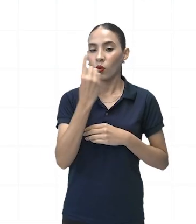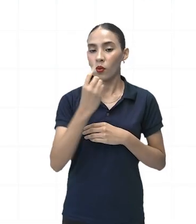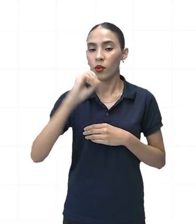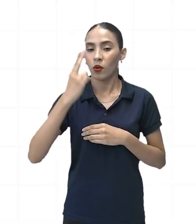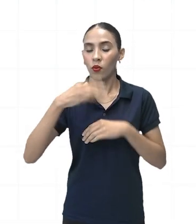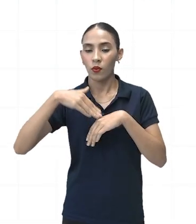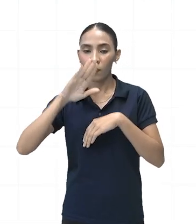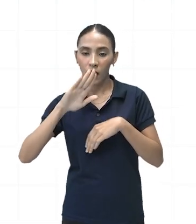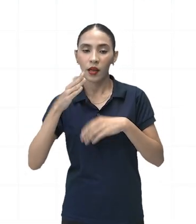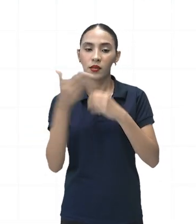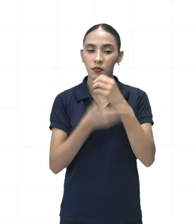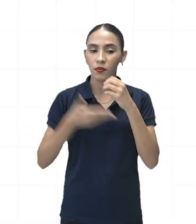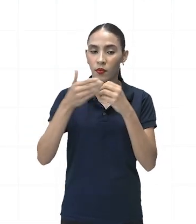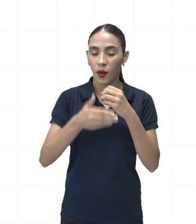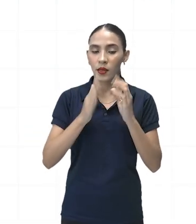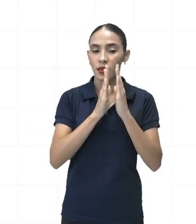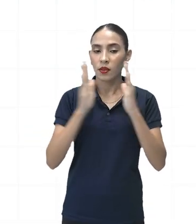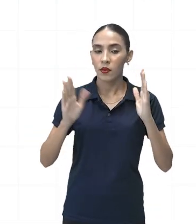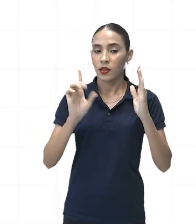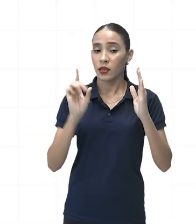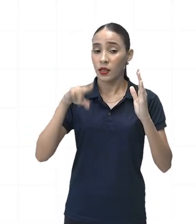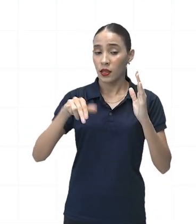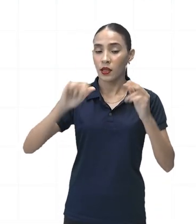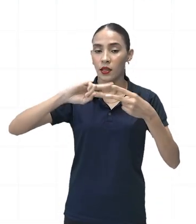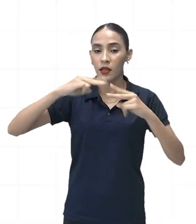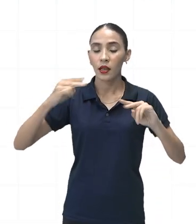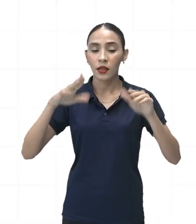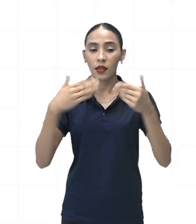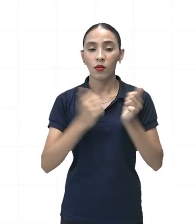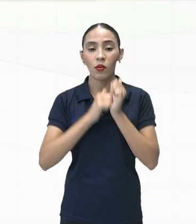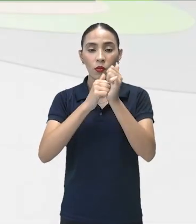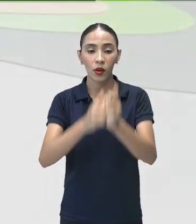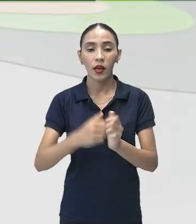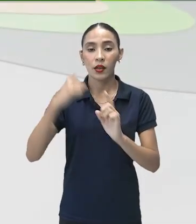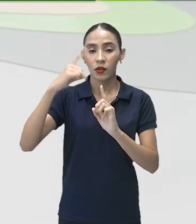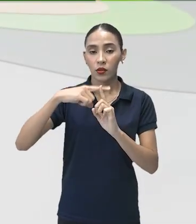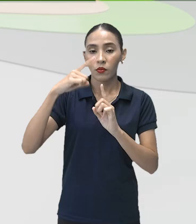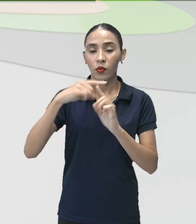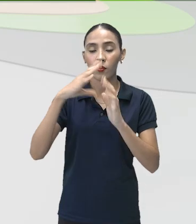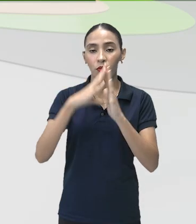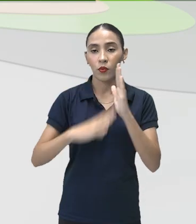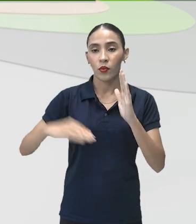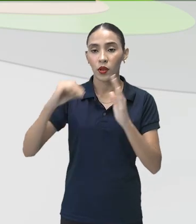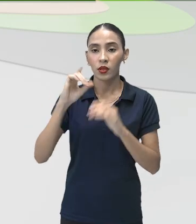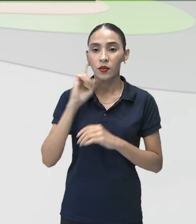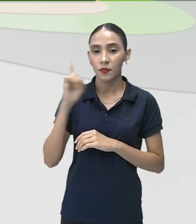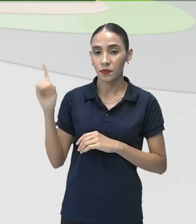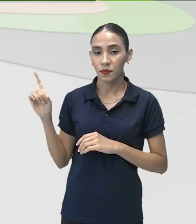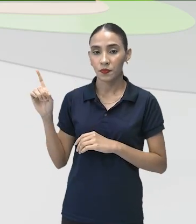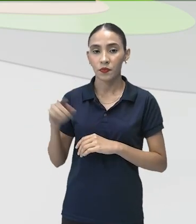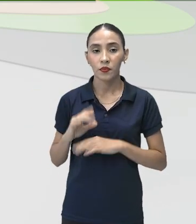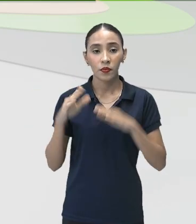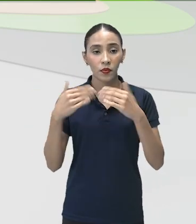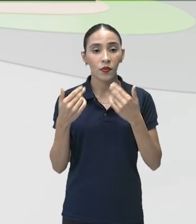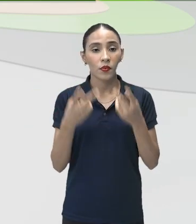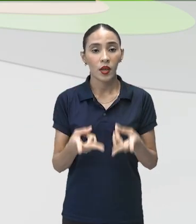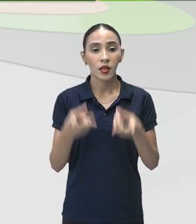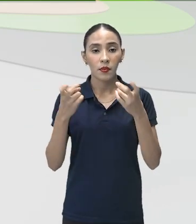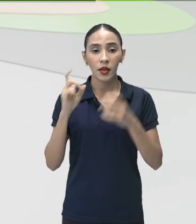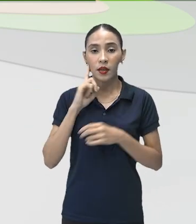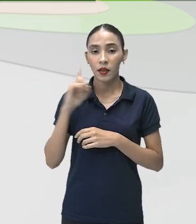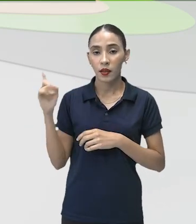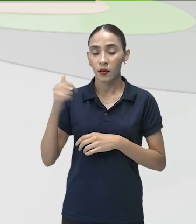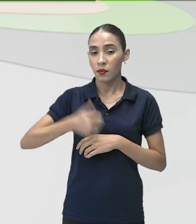na sequência de DNA. Vamos acompanhar a representação desses tipos de mutações. Como podemos perceber